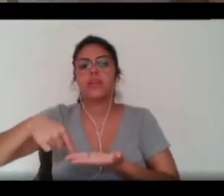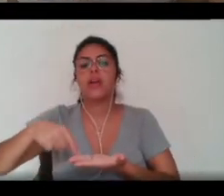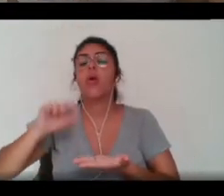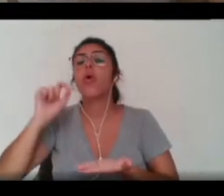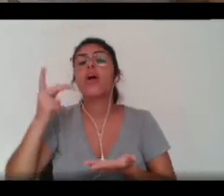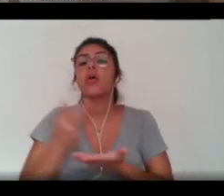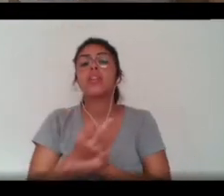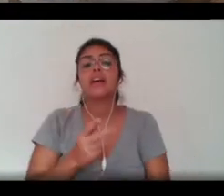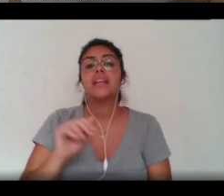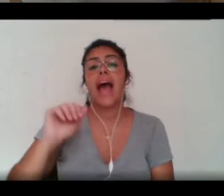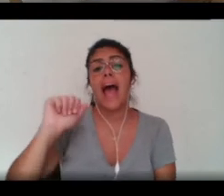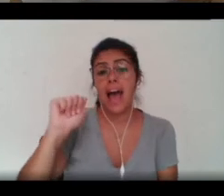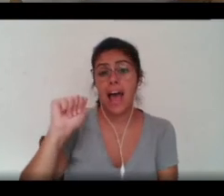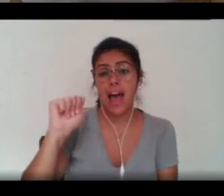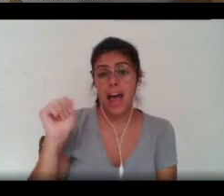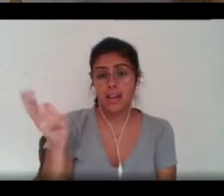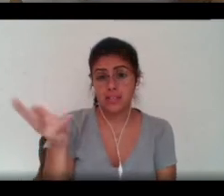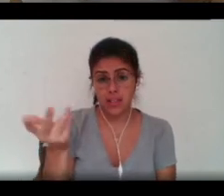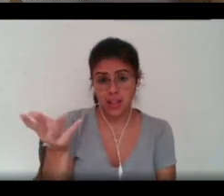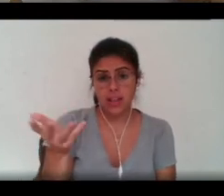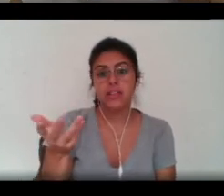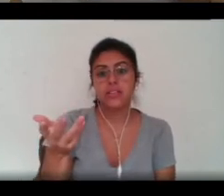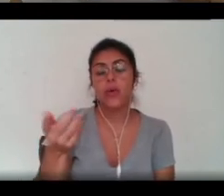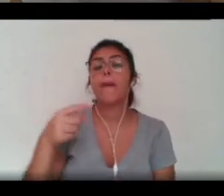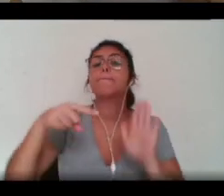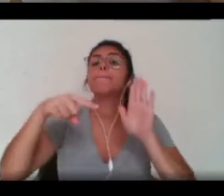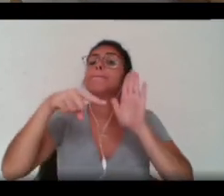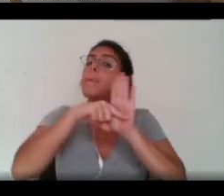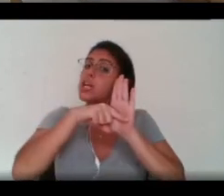menos g. E na altura máxima,